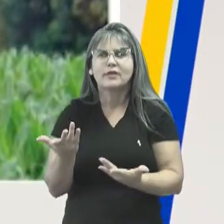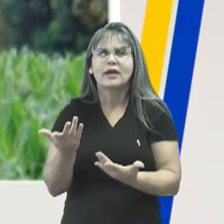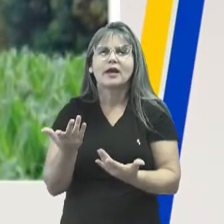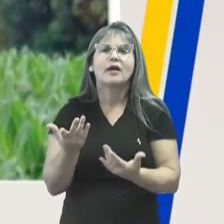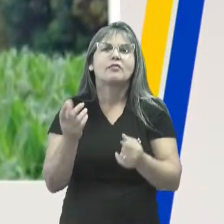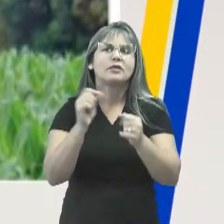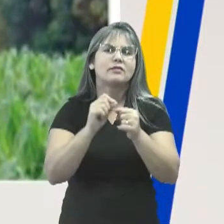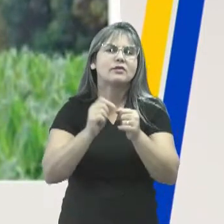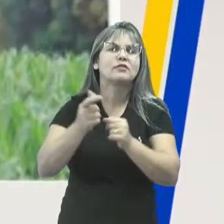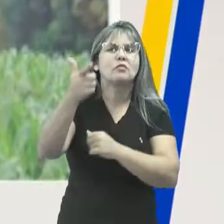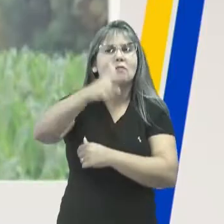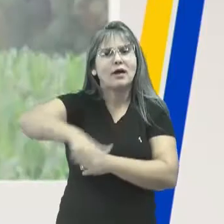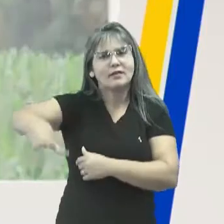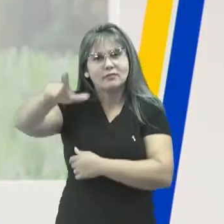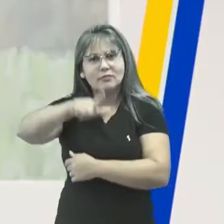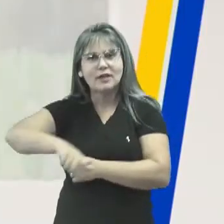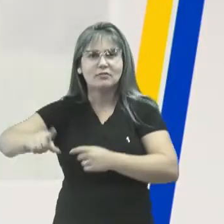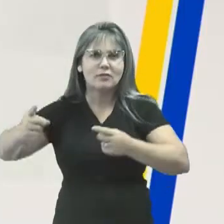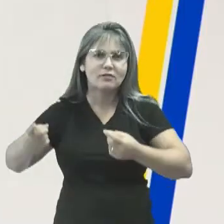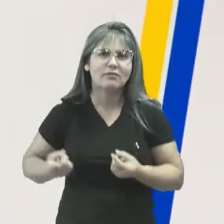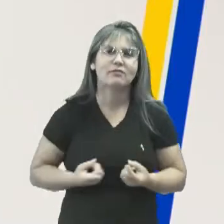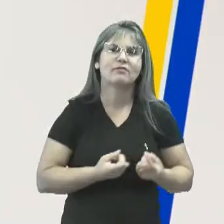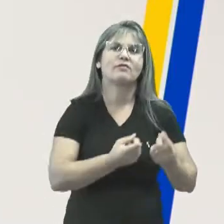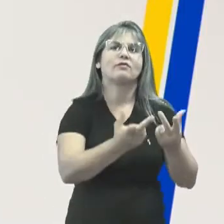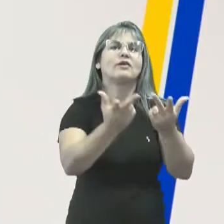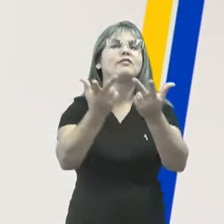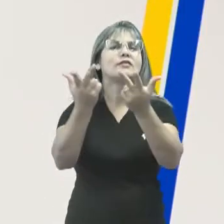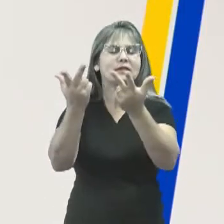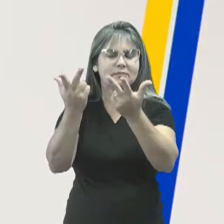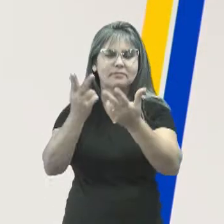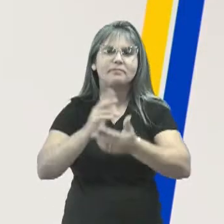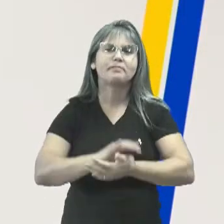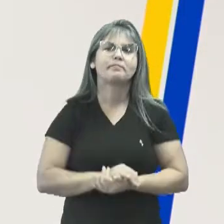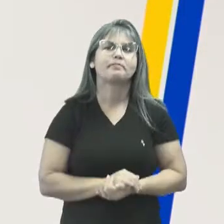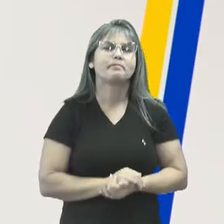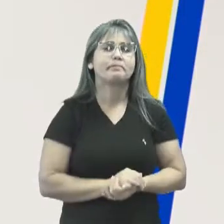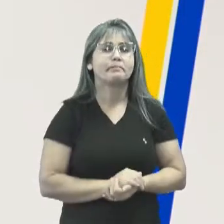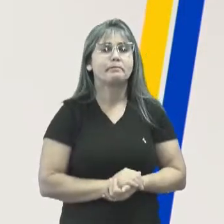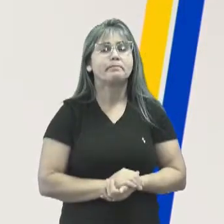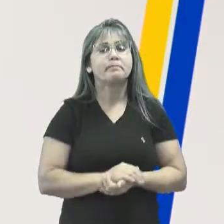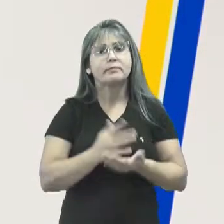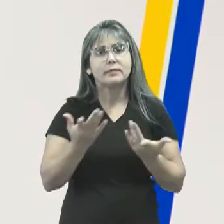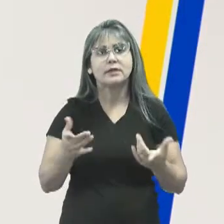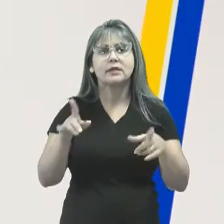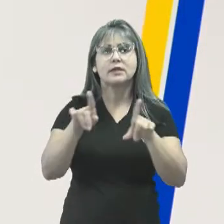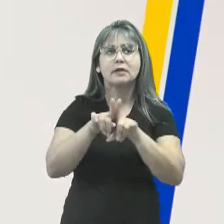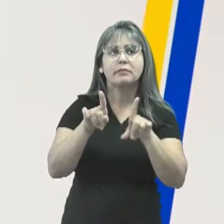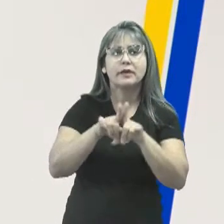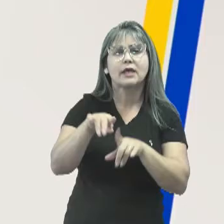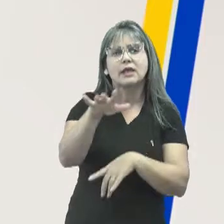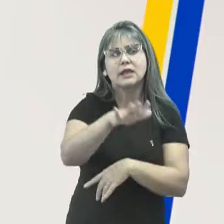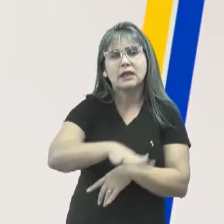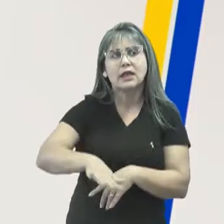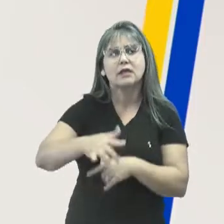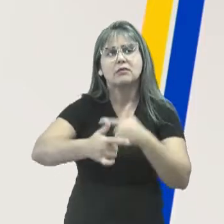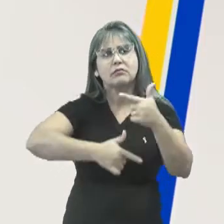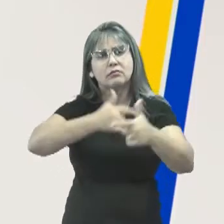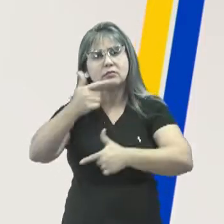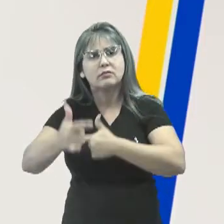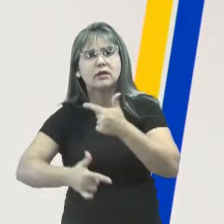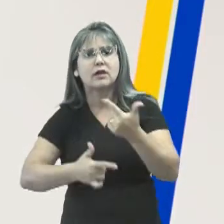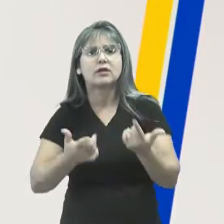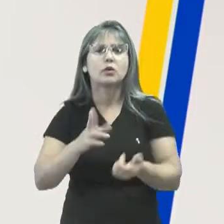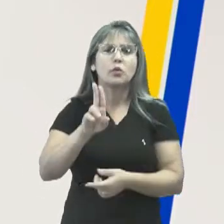mais, uma maior quantidade de produtos, né? Nesse processo todo, utiliza alguns melhoramentos